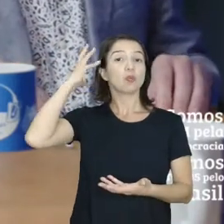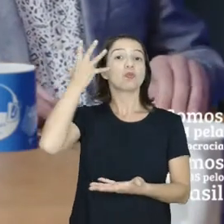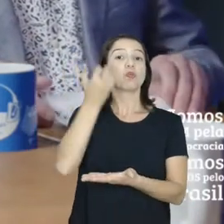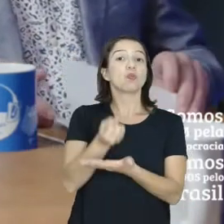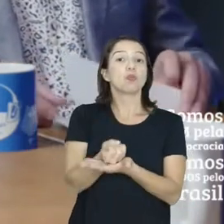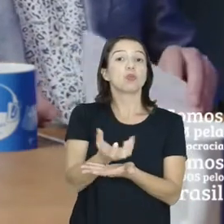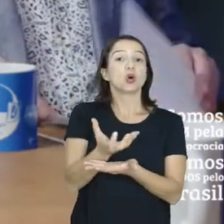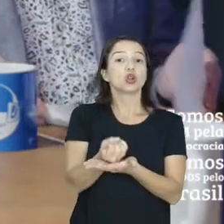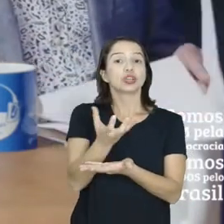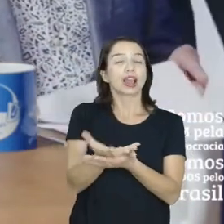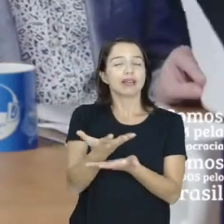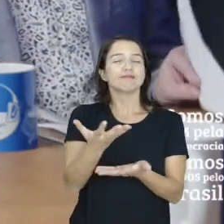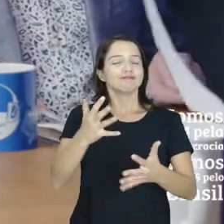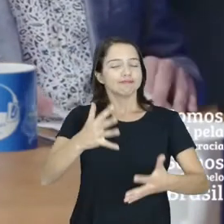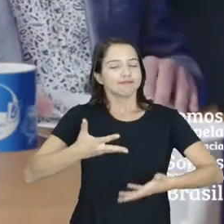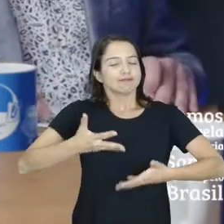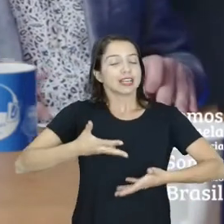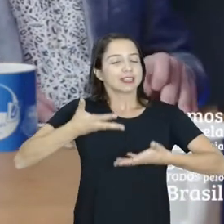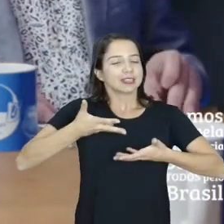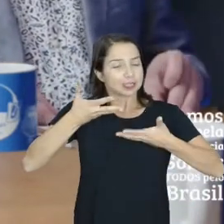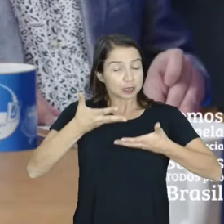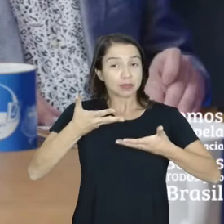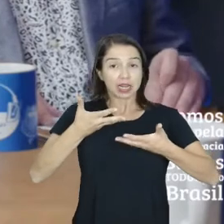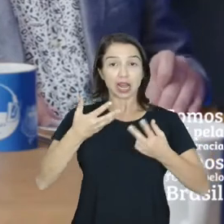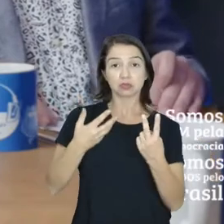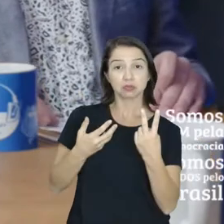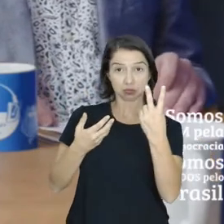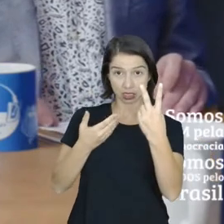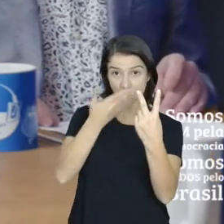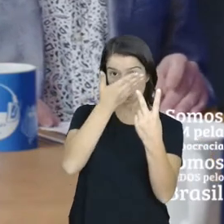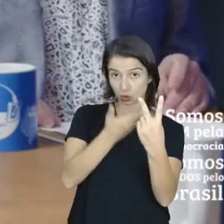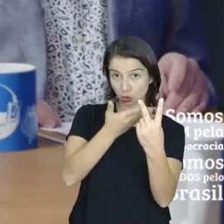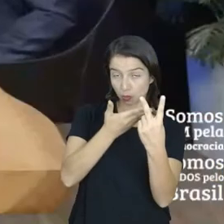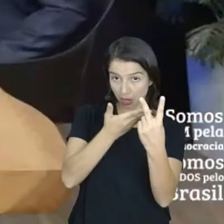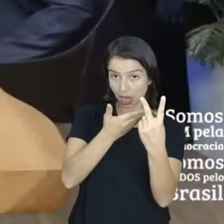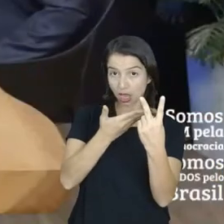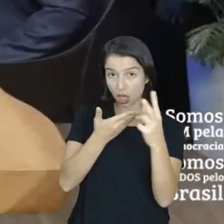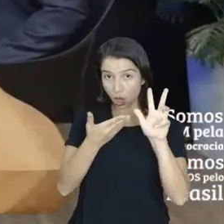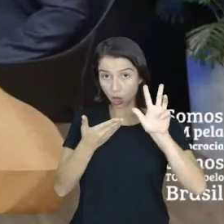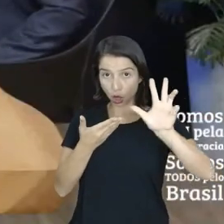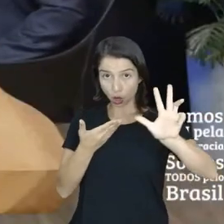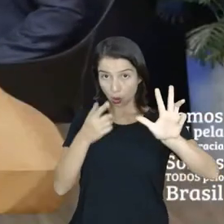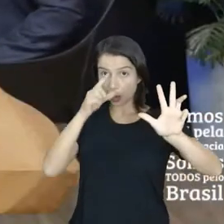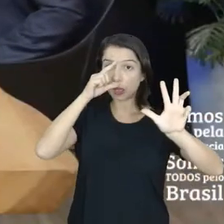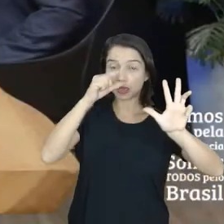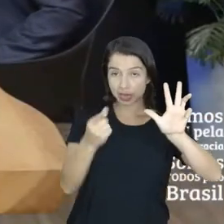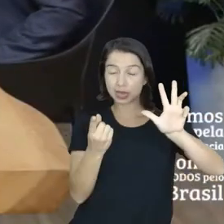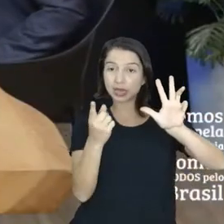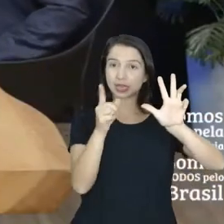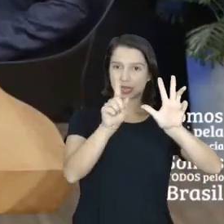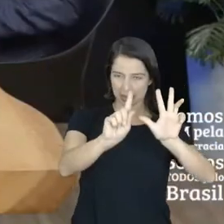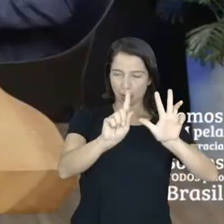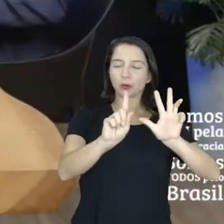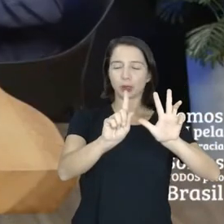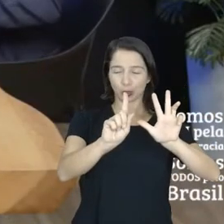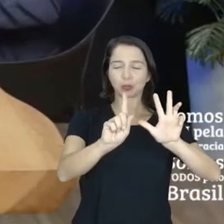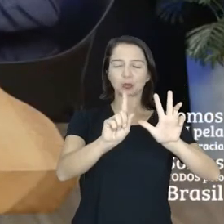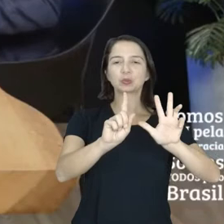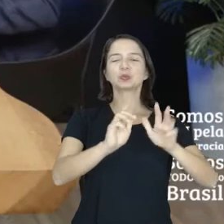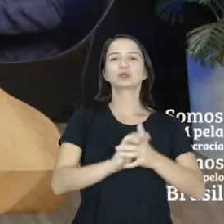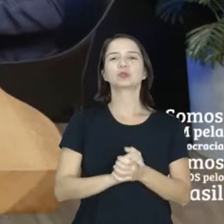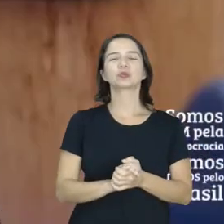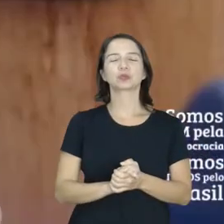ultimamente as lembranças não são boas, mas... Ô, Pava, deixa eu dar um exemplo. Fica à vontade. Interessante.